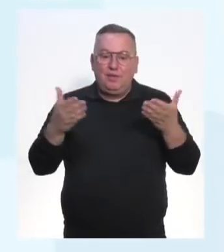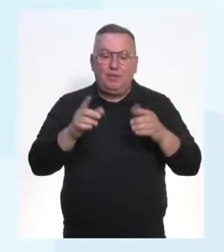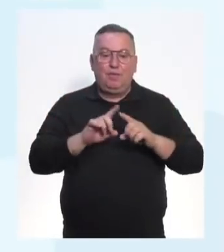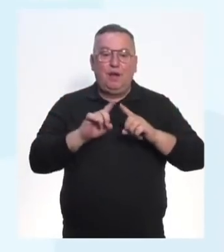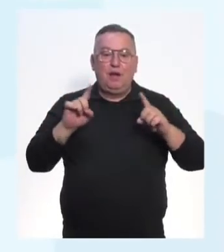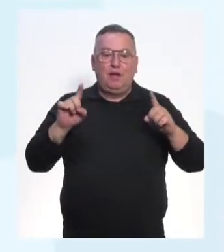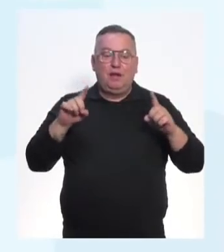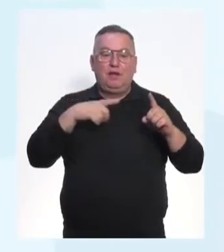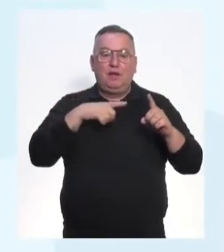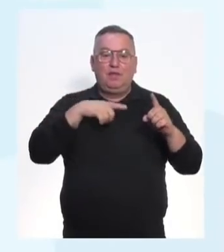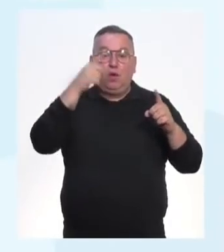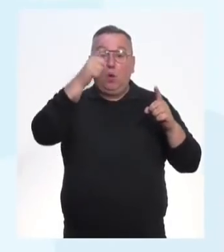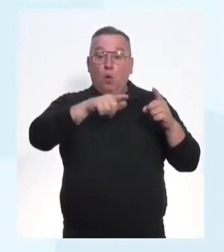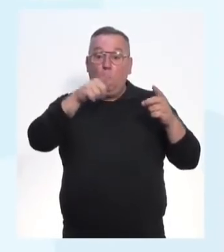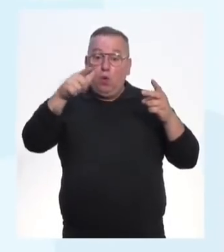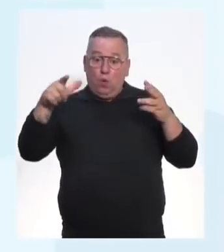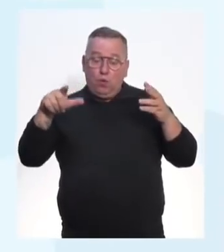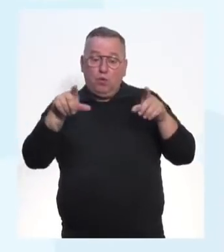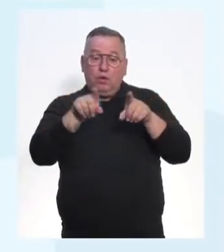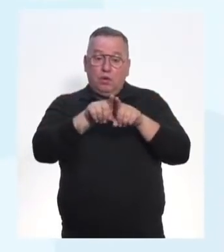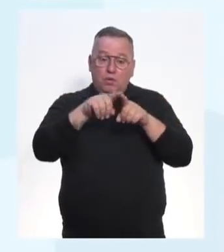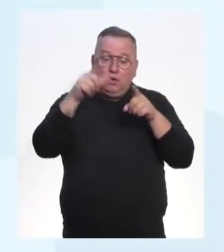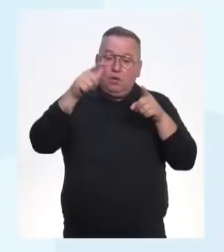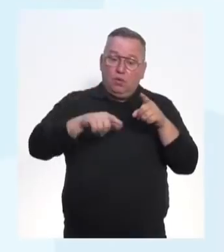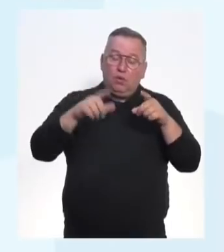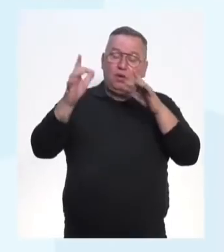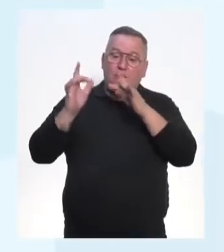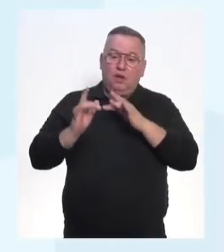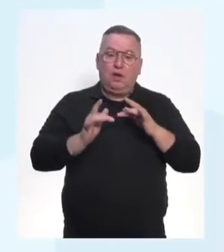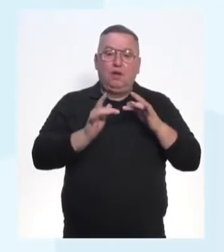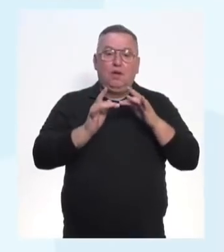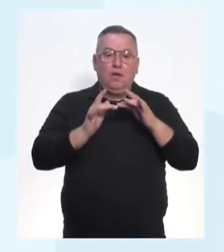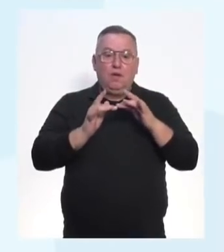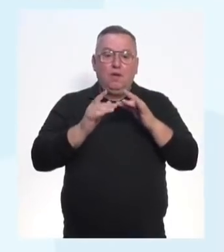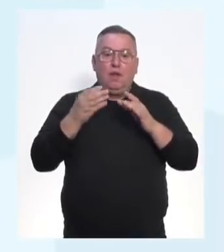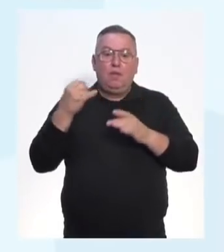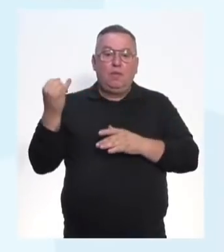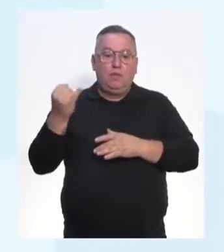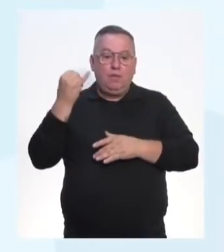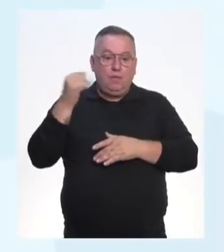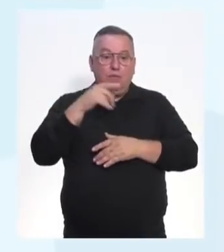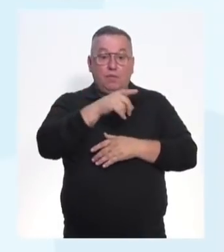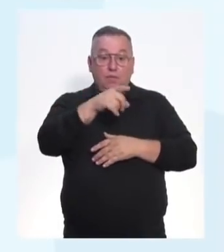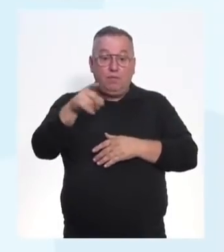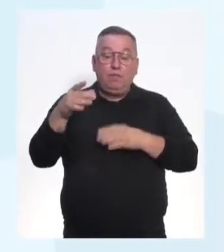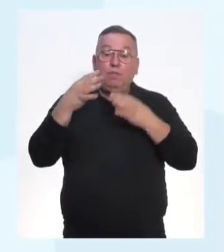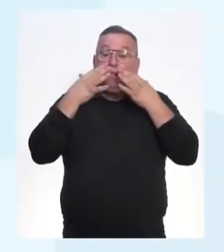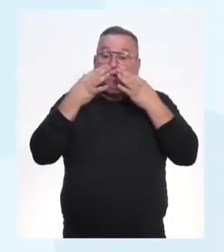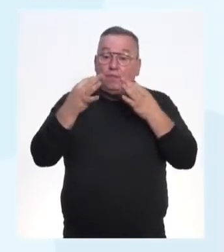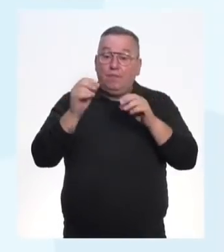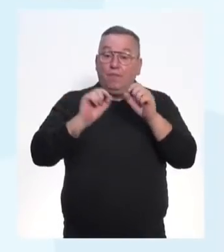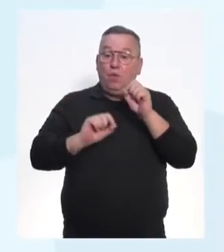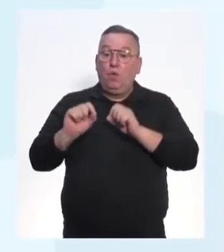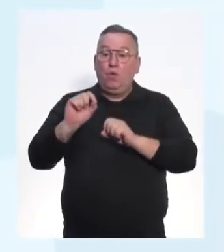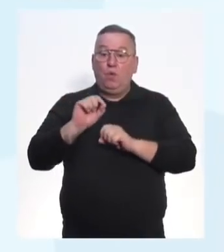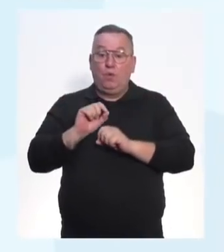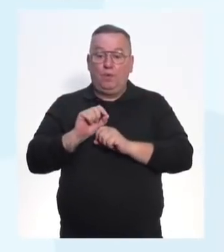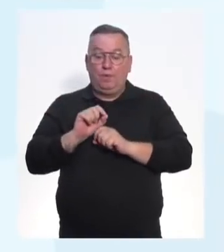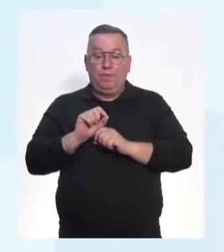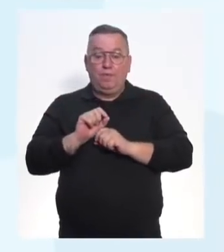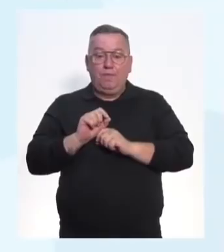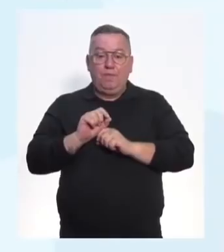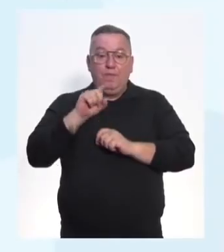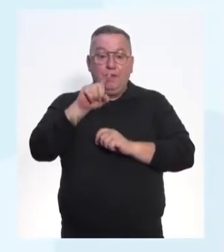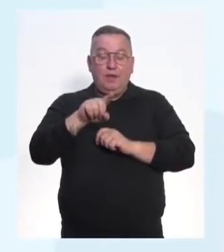Mas surgiram outros símbolos e outras relações. É muito importante vocês observarem o seguinte, né?